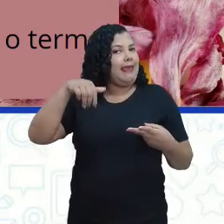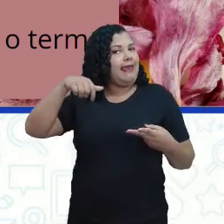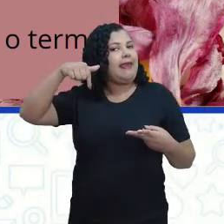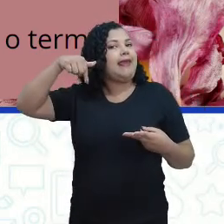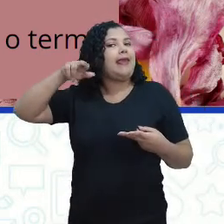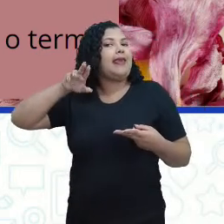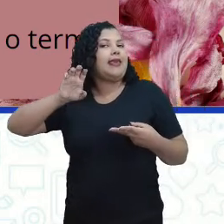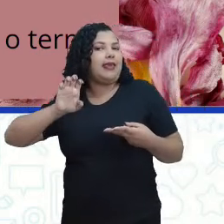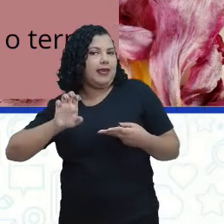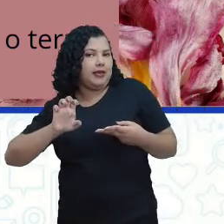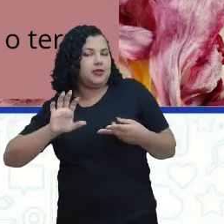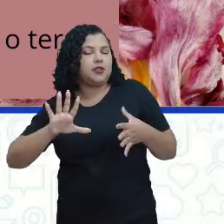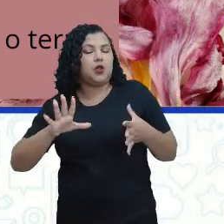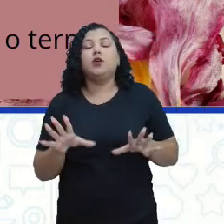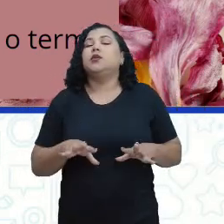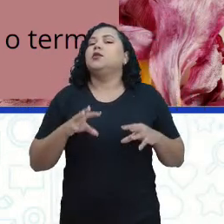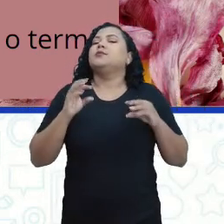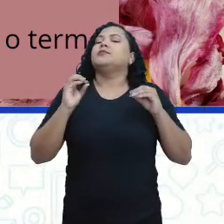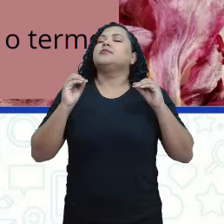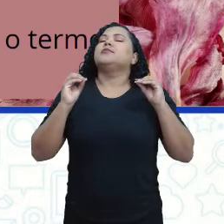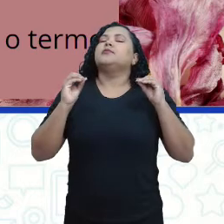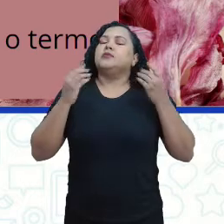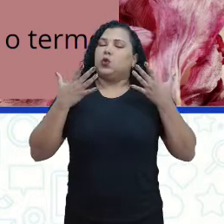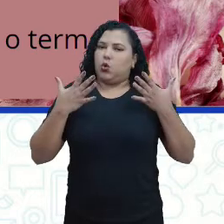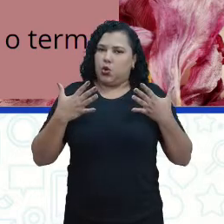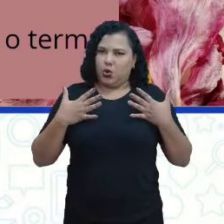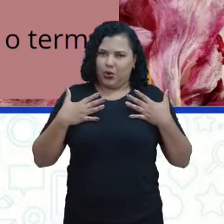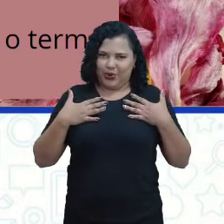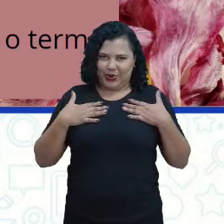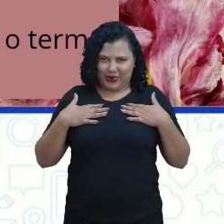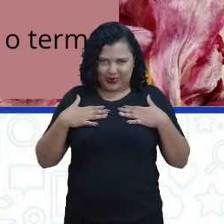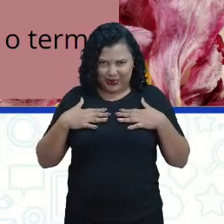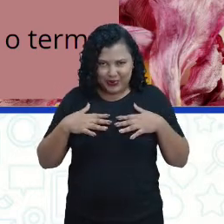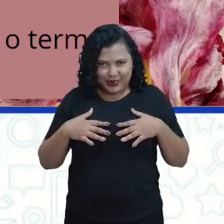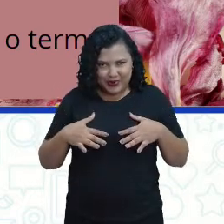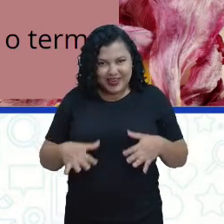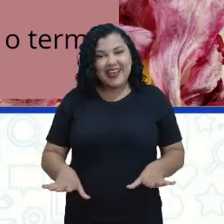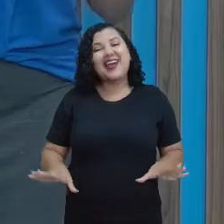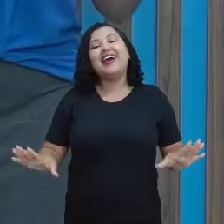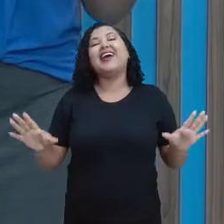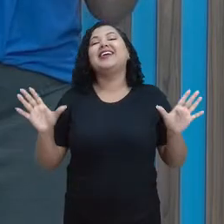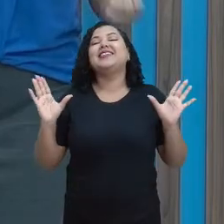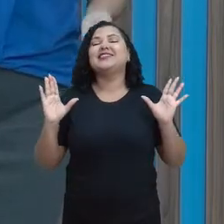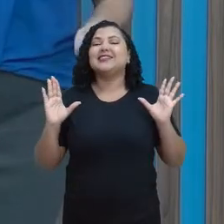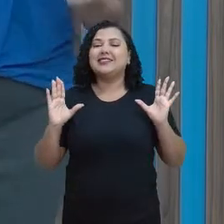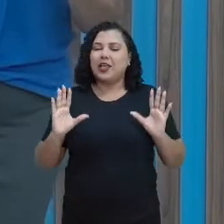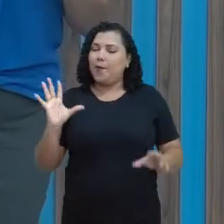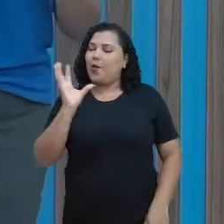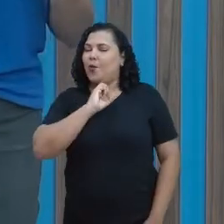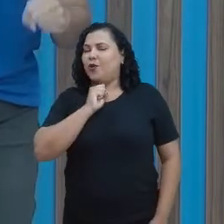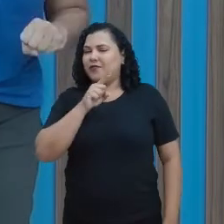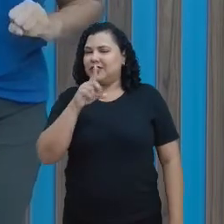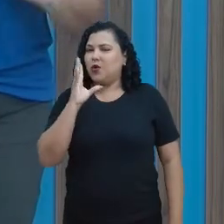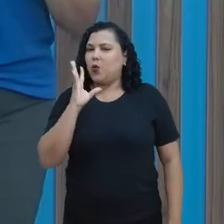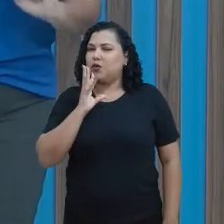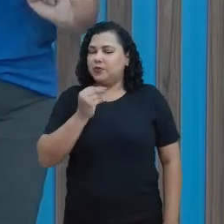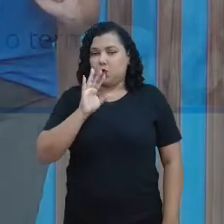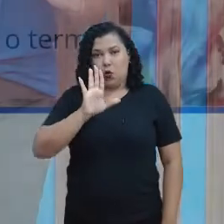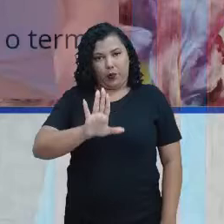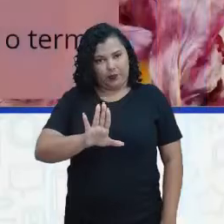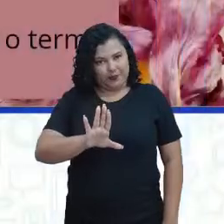respirar. Pelo amor que vocês têm ao conhecimento. Vamos respirar. Veja